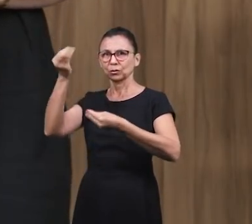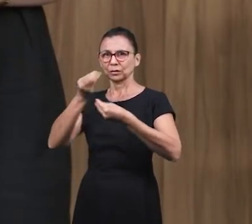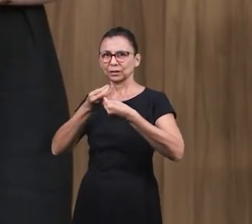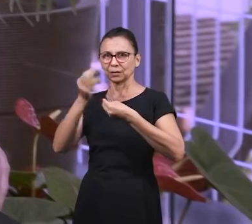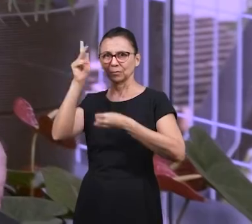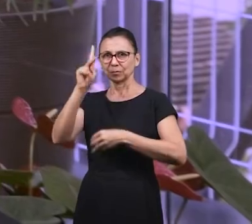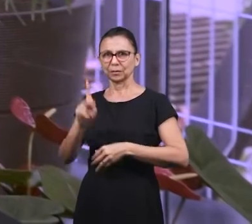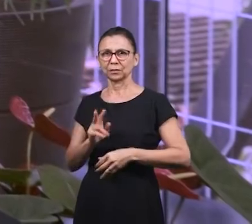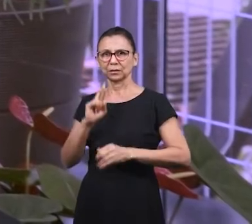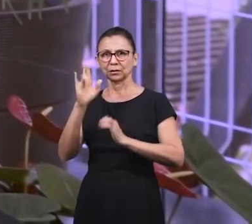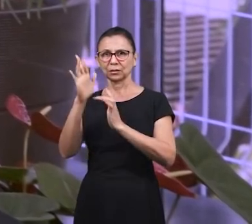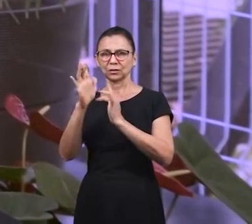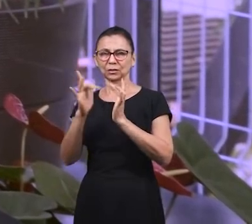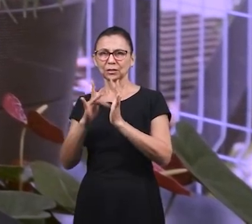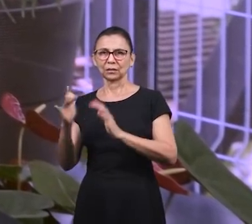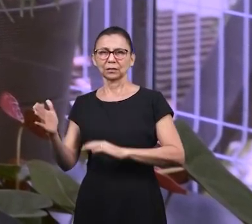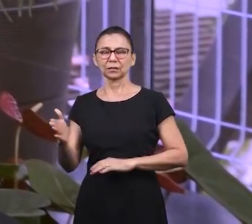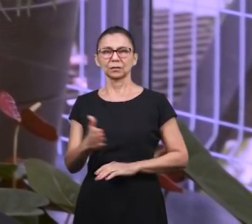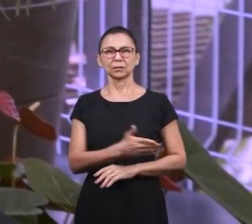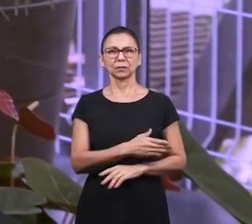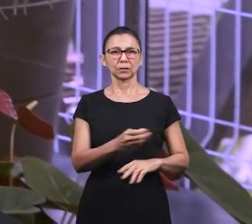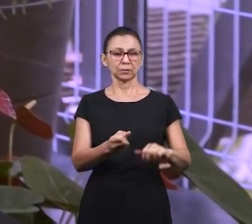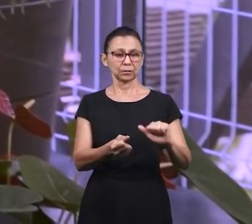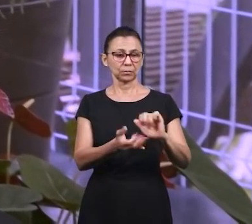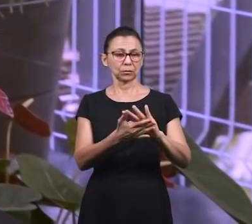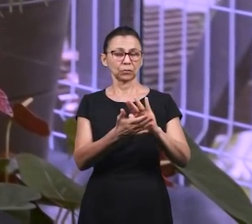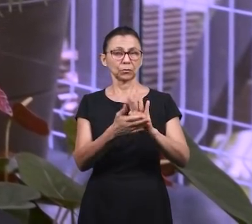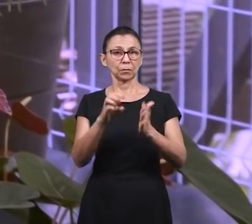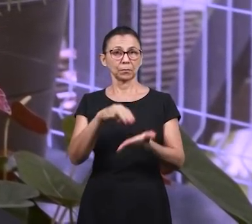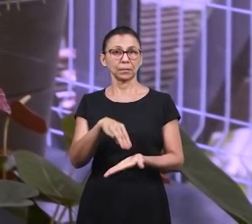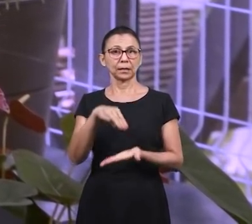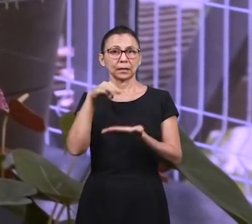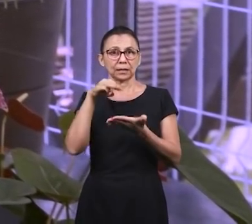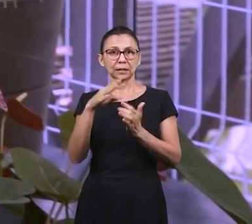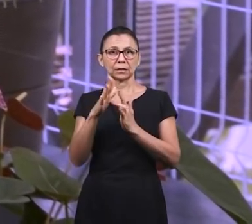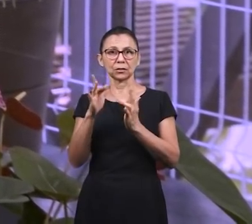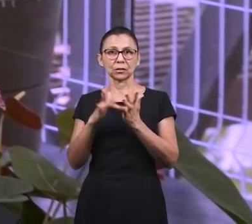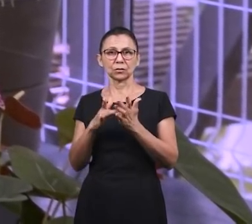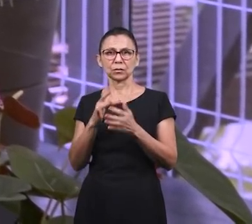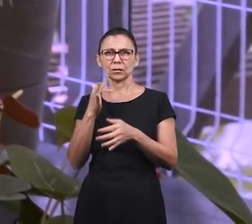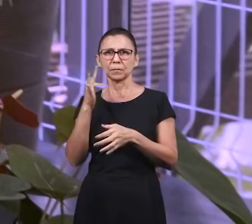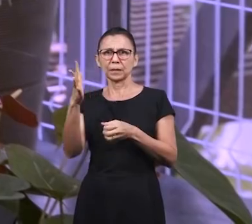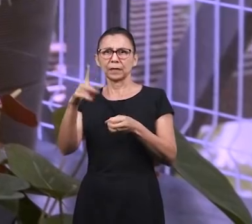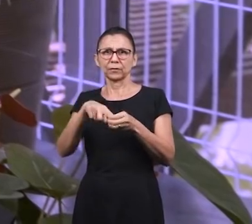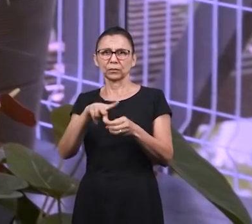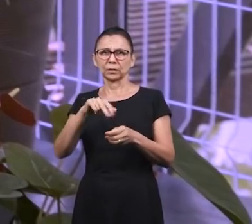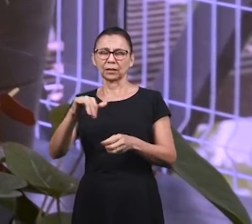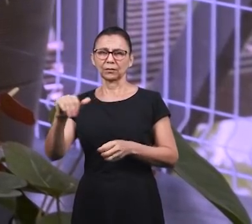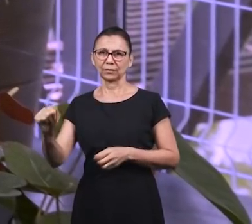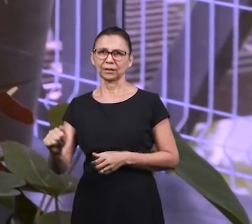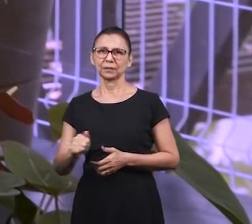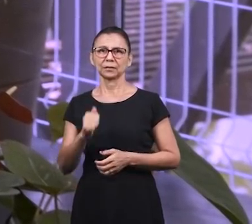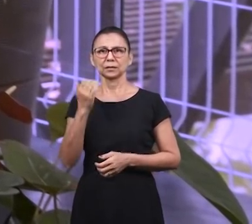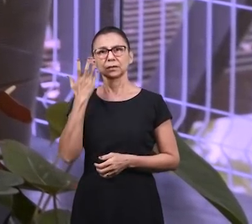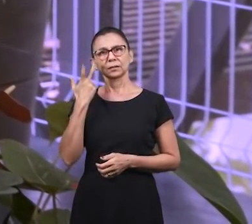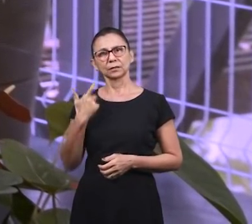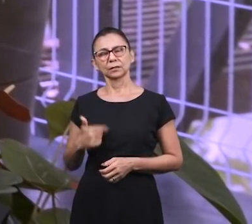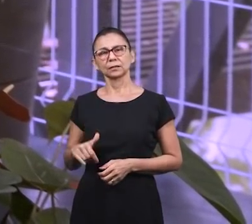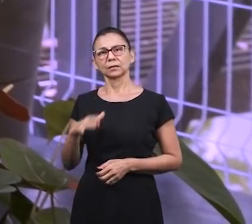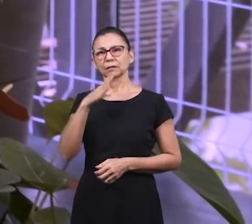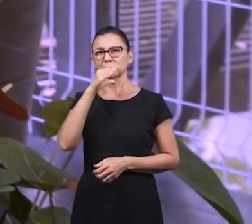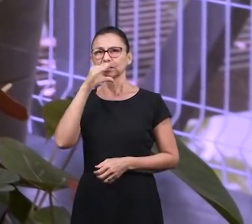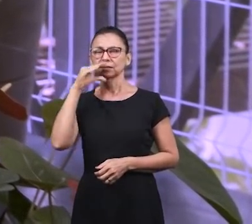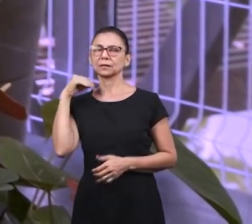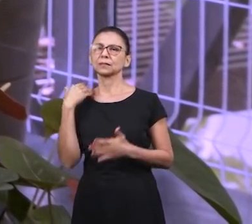Jesus. O louvor Maranata, Jesus breve virá, tem sido estudado pelas nossas crianças, intermediários e